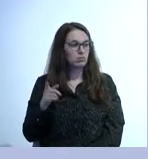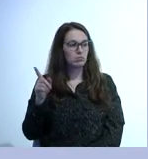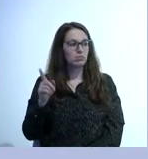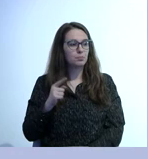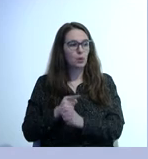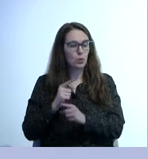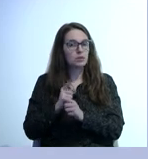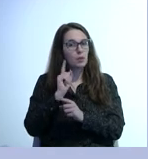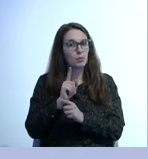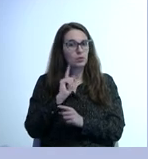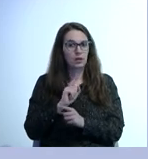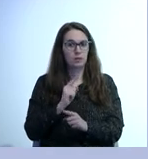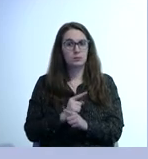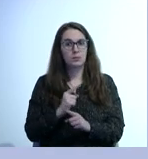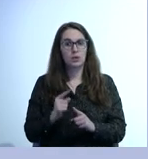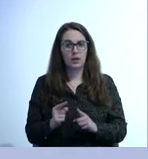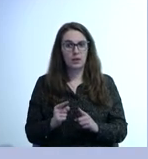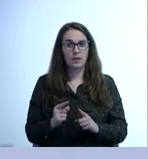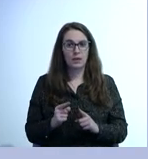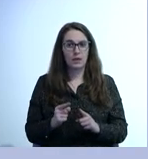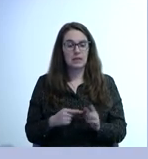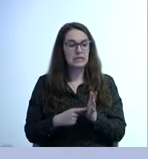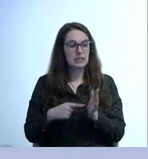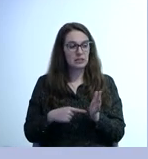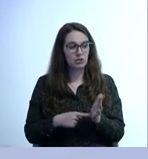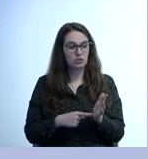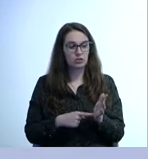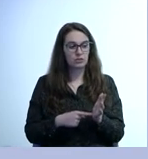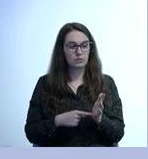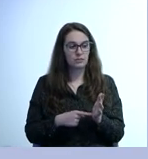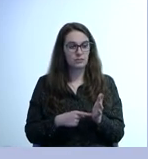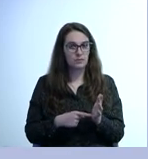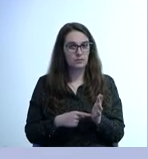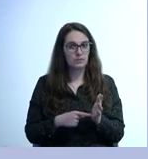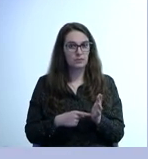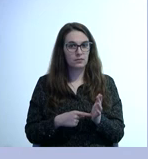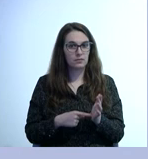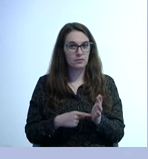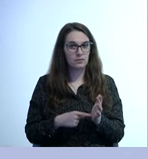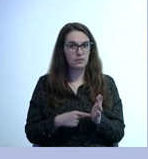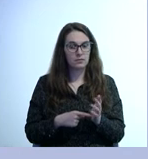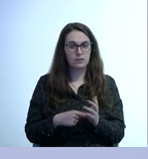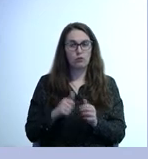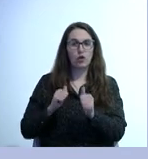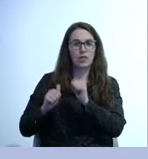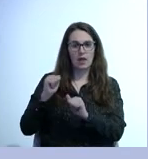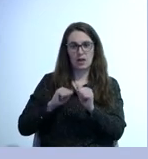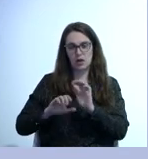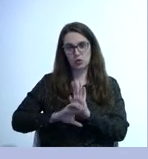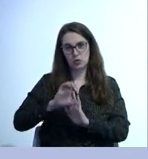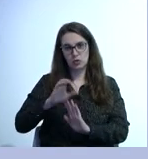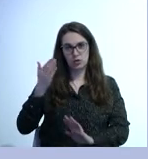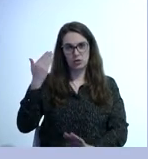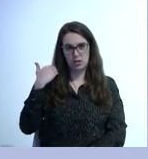importantíssima em que exige o retorno às condições